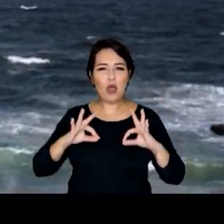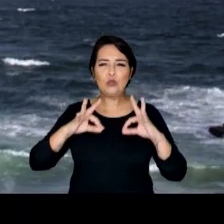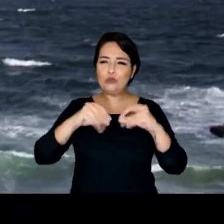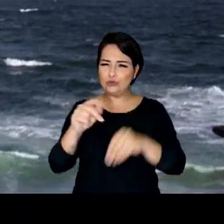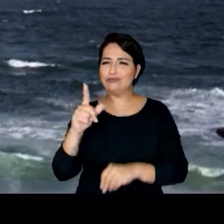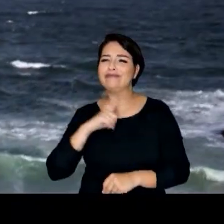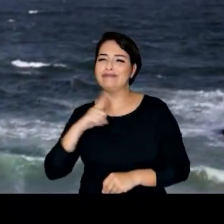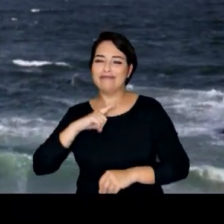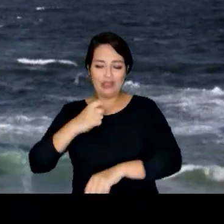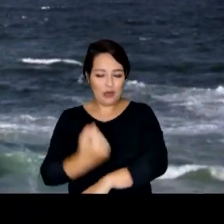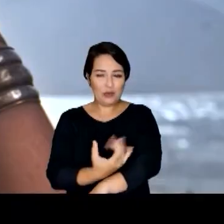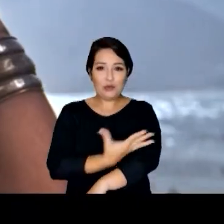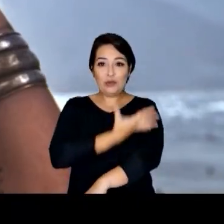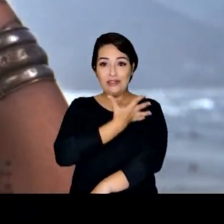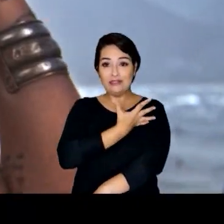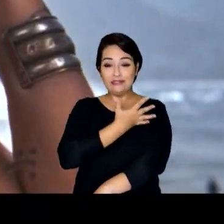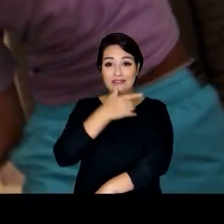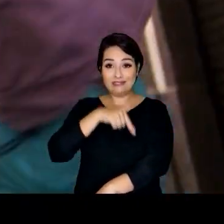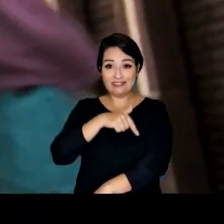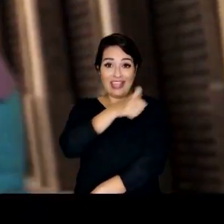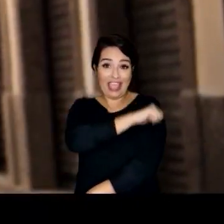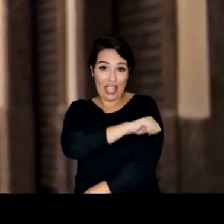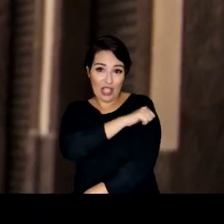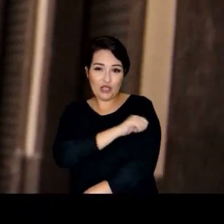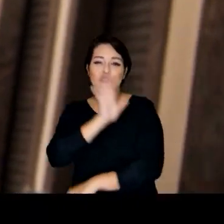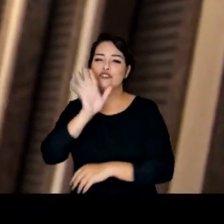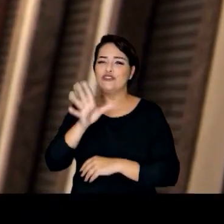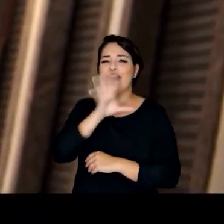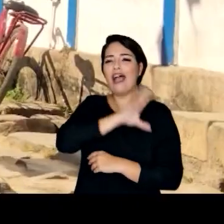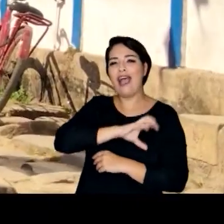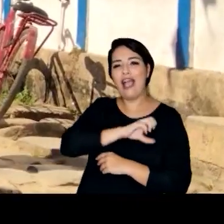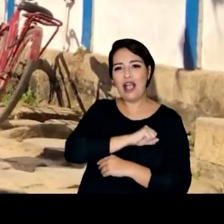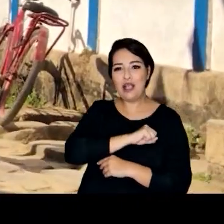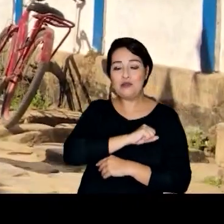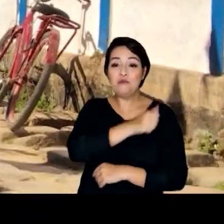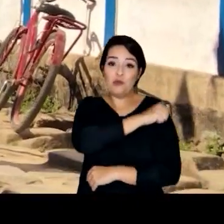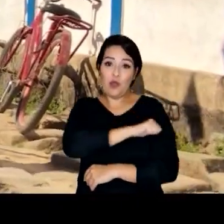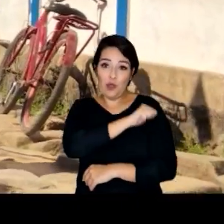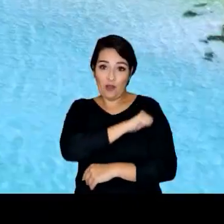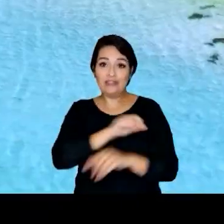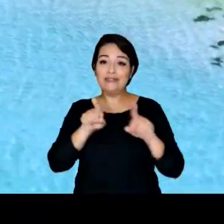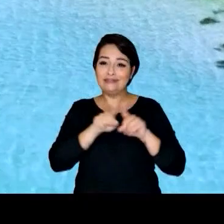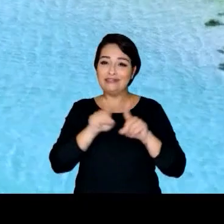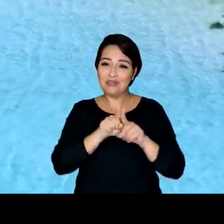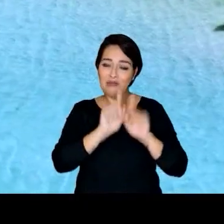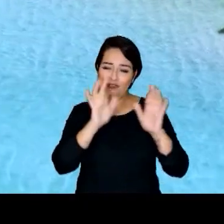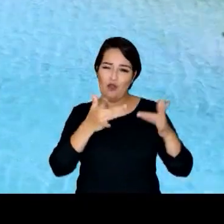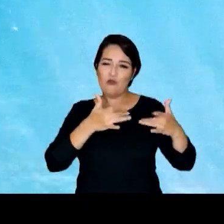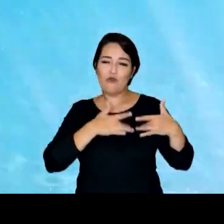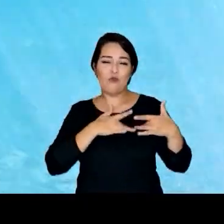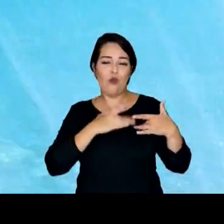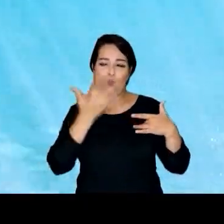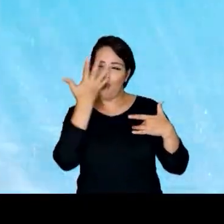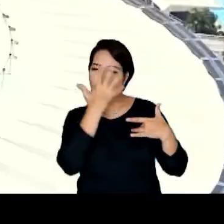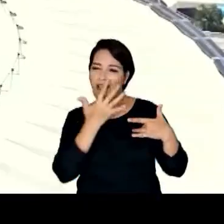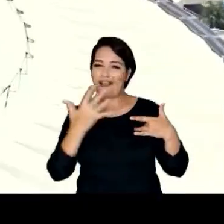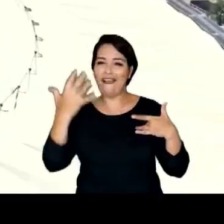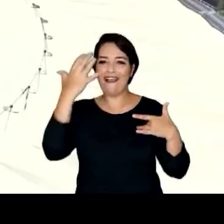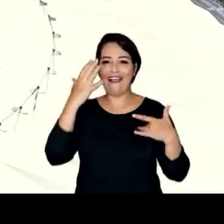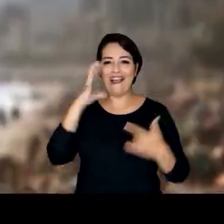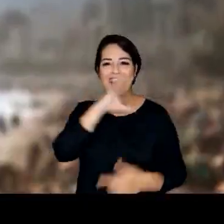em estado de emoção em Rio de Janeiro que você já ama e o rio que ainda vai conquistar você a